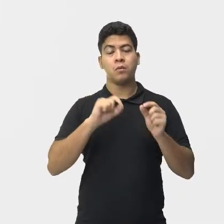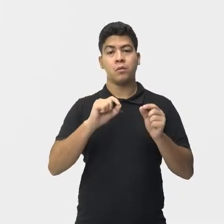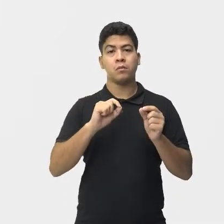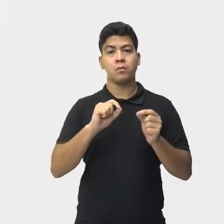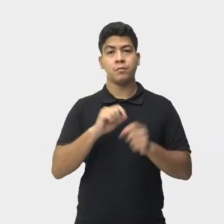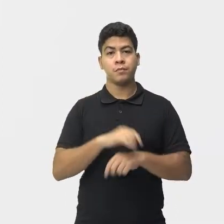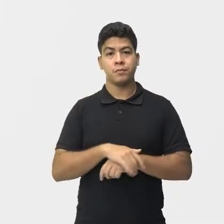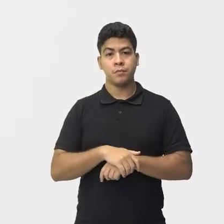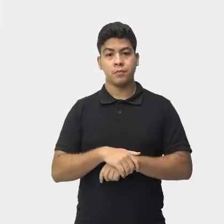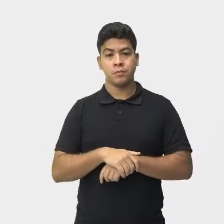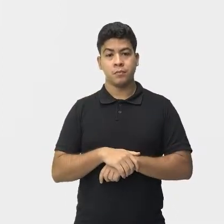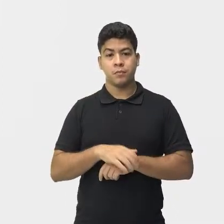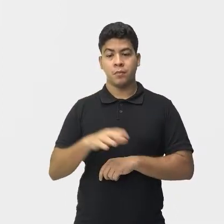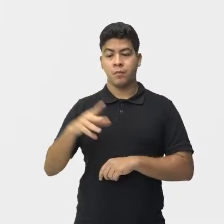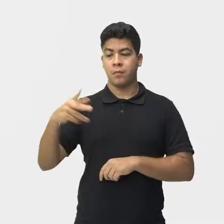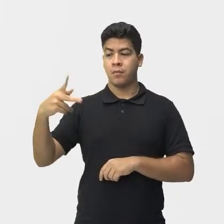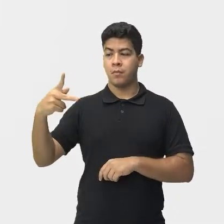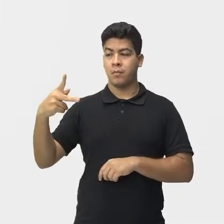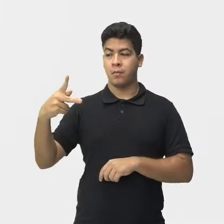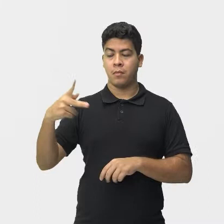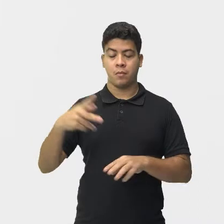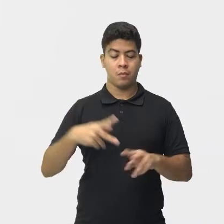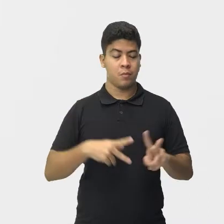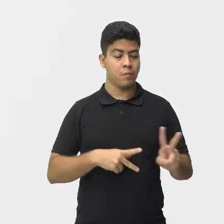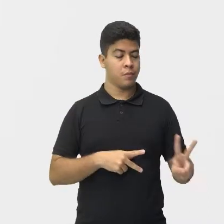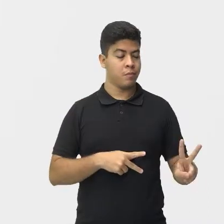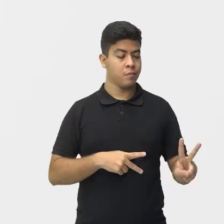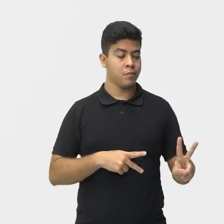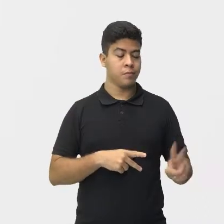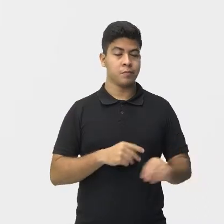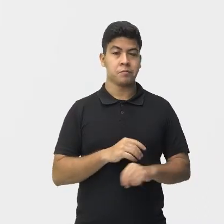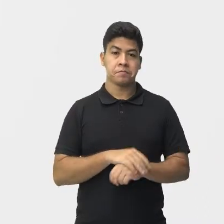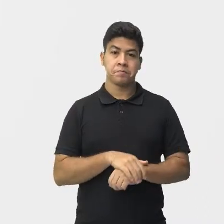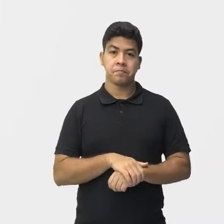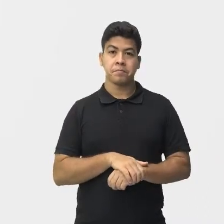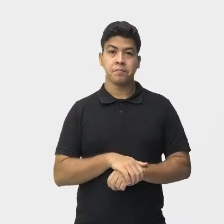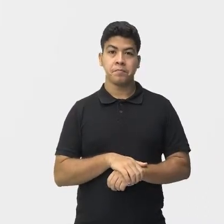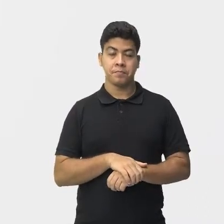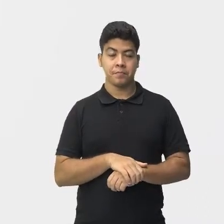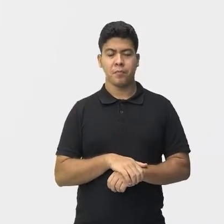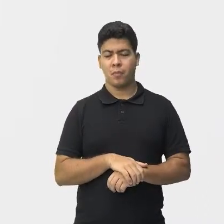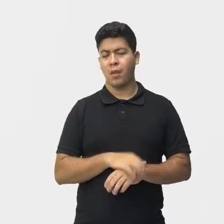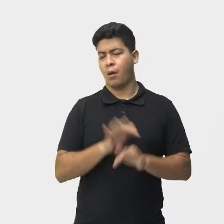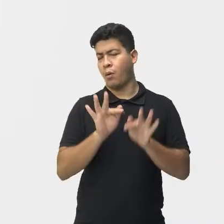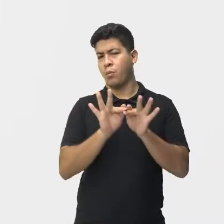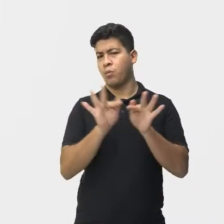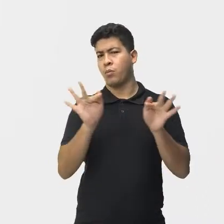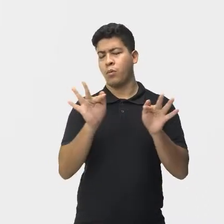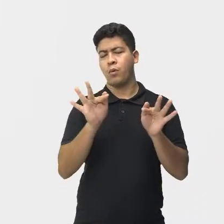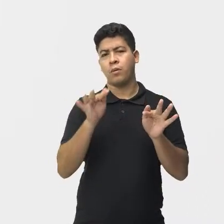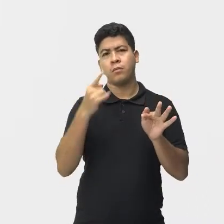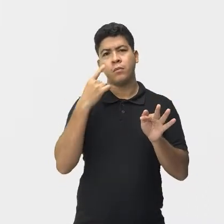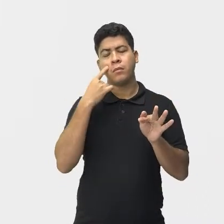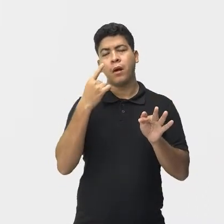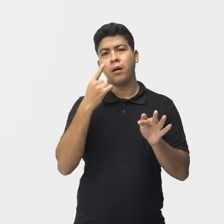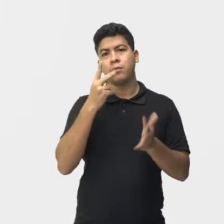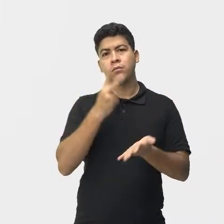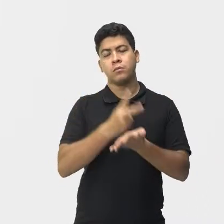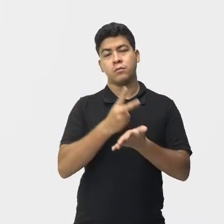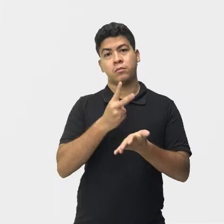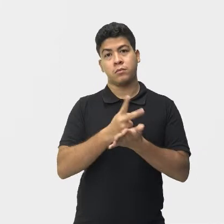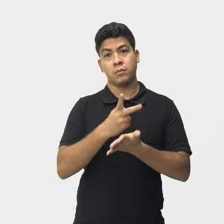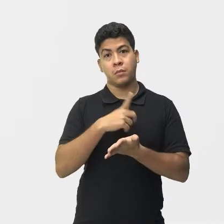aqui eu tenho pressão por volume. Tá certo? Que é o gráfico mais comum, né, que a gente vê aí para